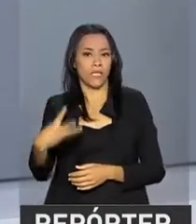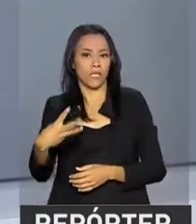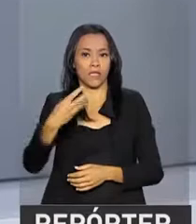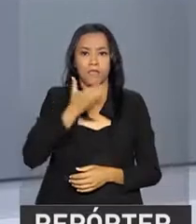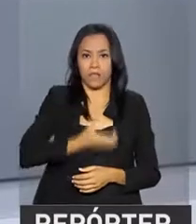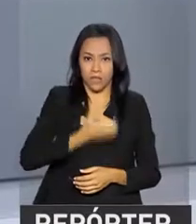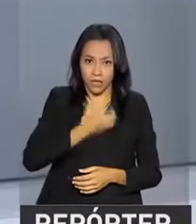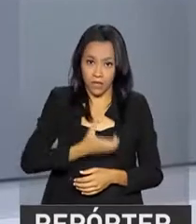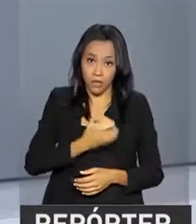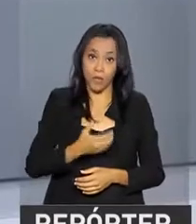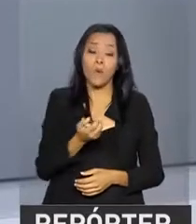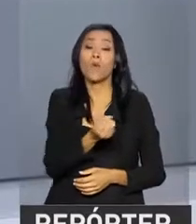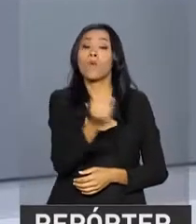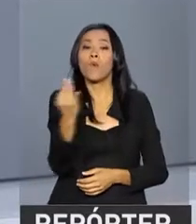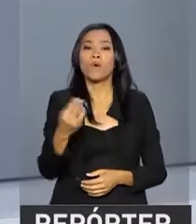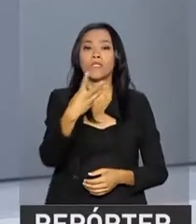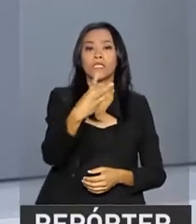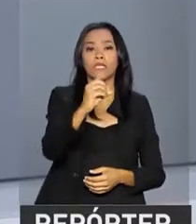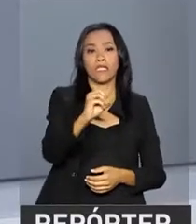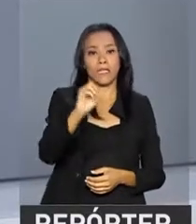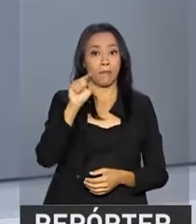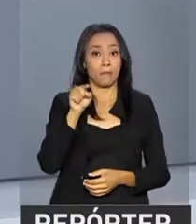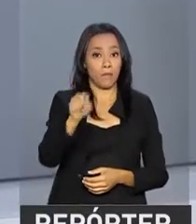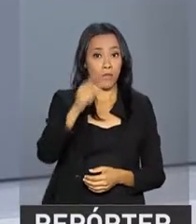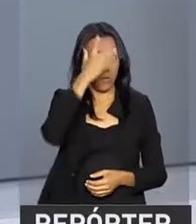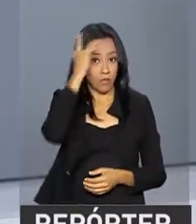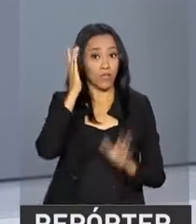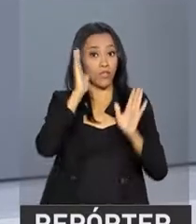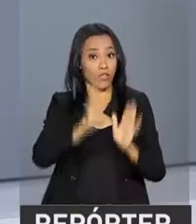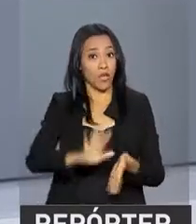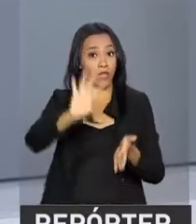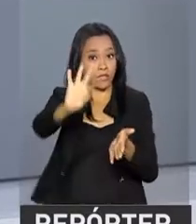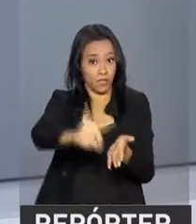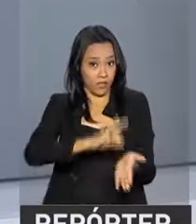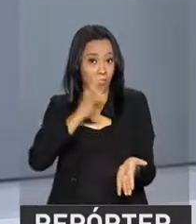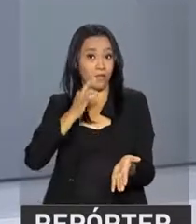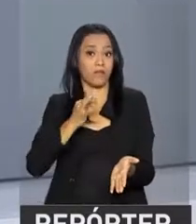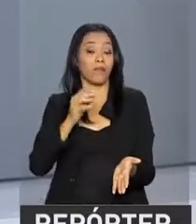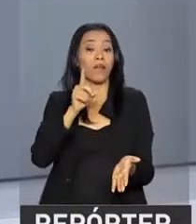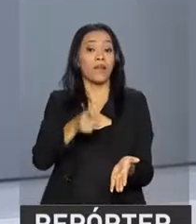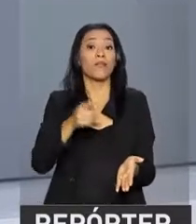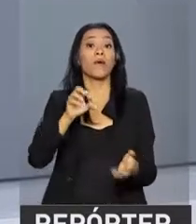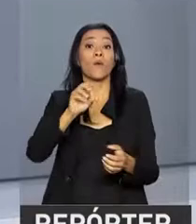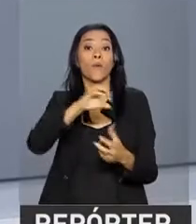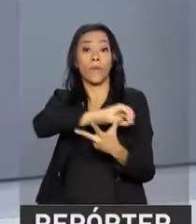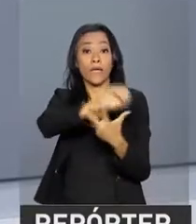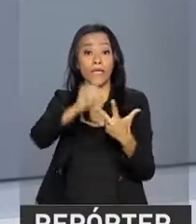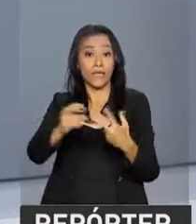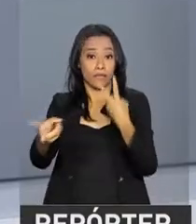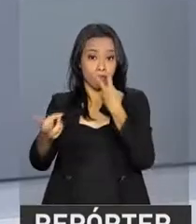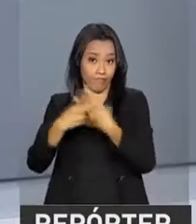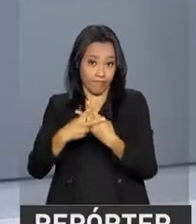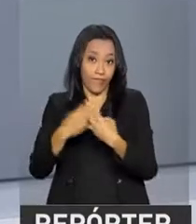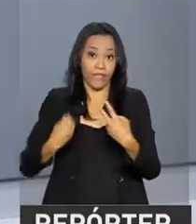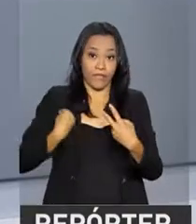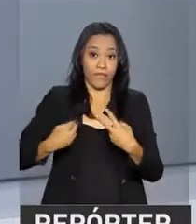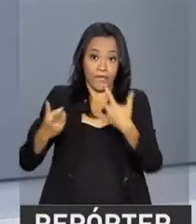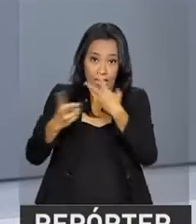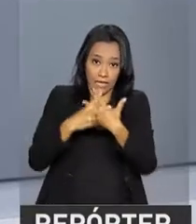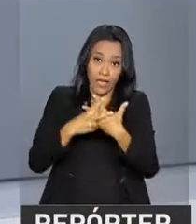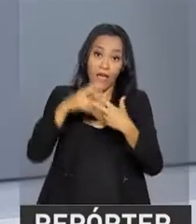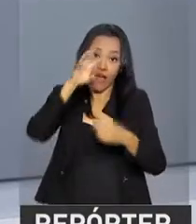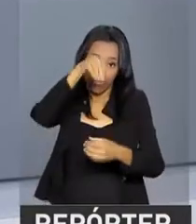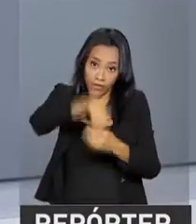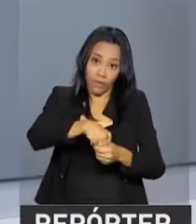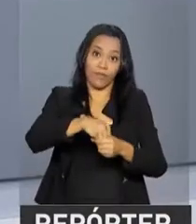dezembro. Pouco mais de 30 mil presidiários estão inscritos para as provas. O Enem prisional será aplicado nas unidades de regime